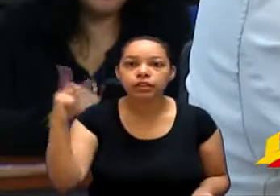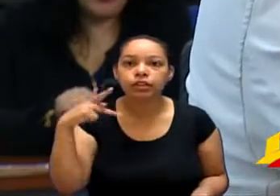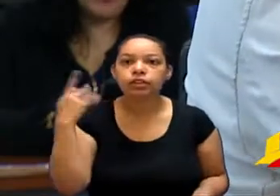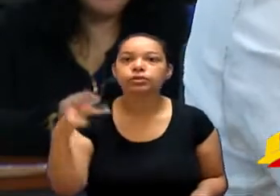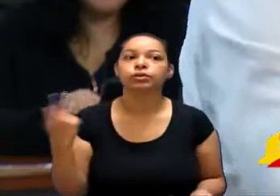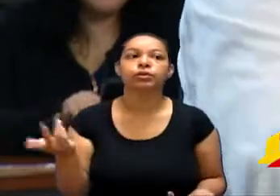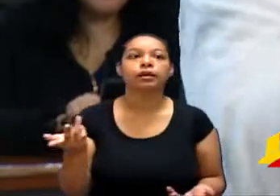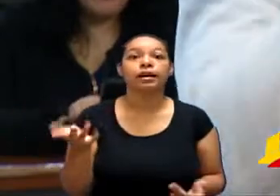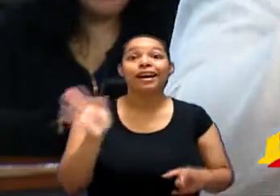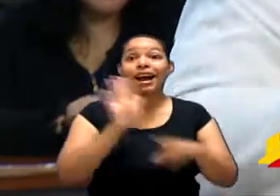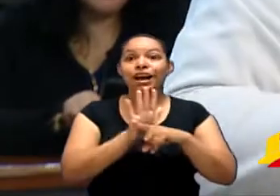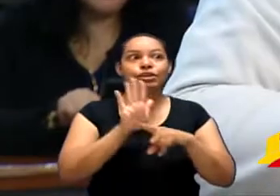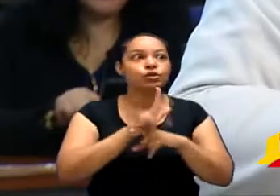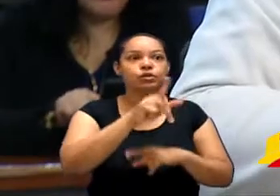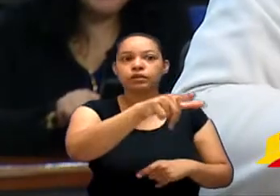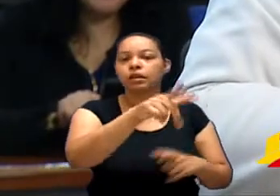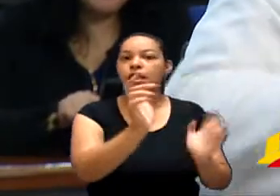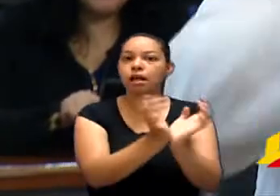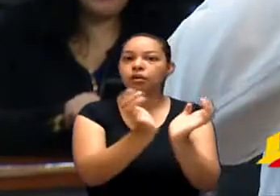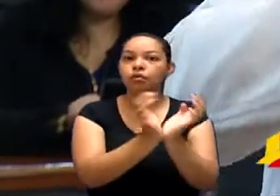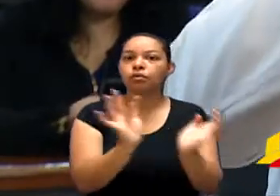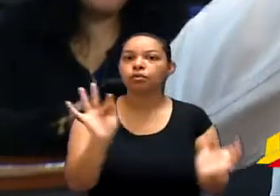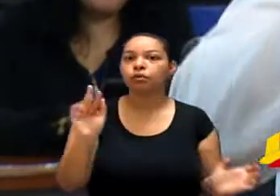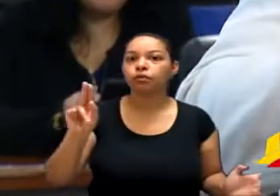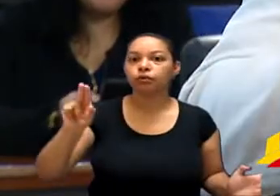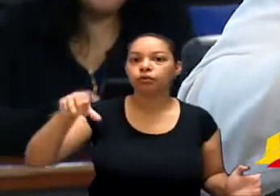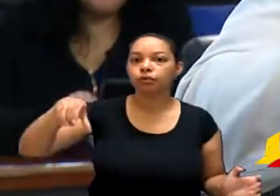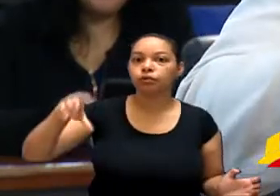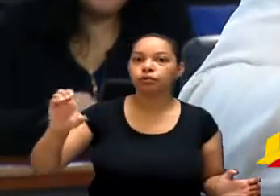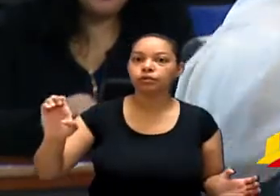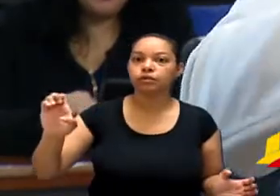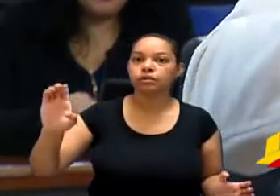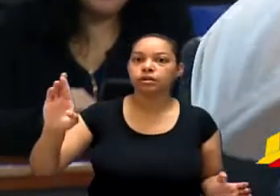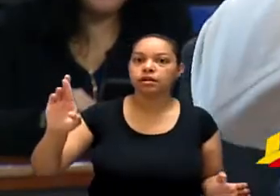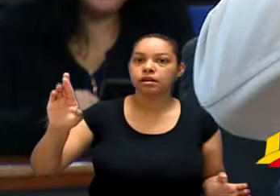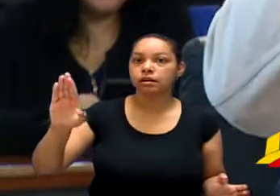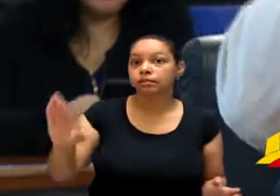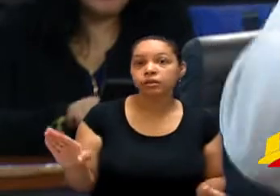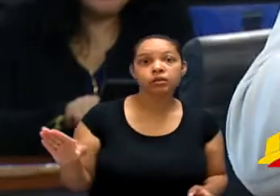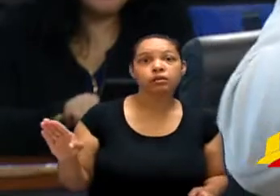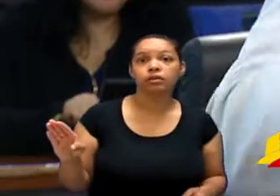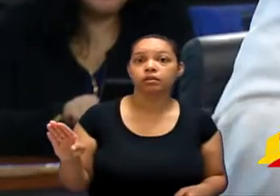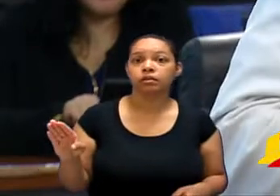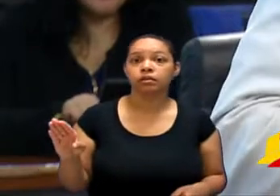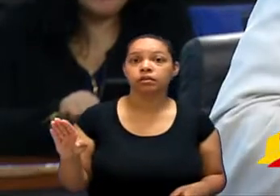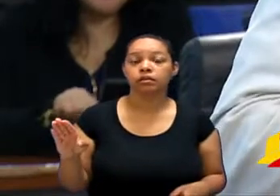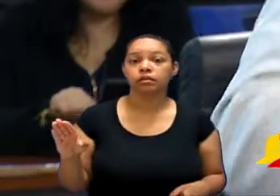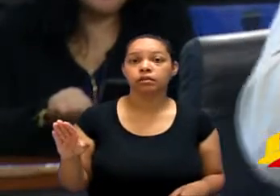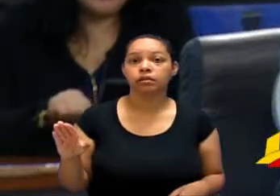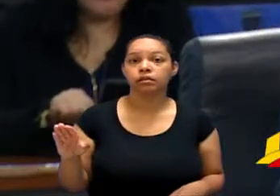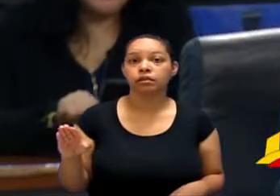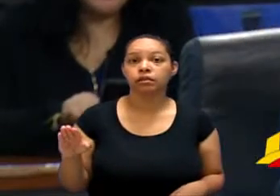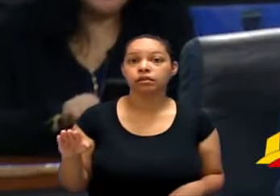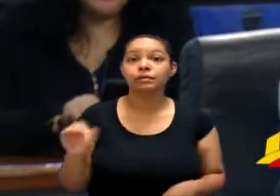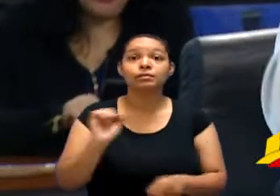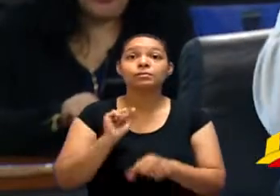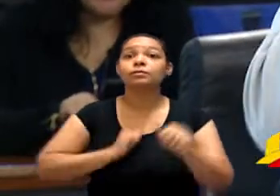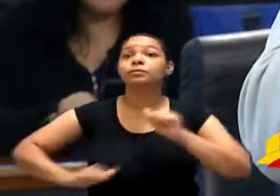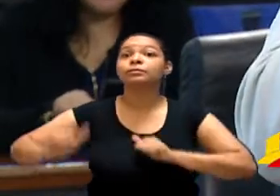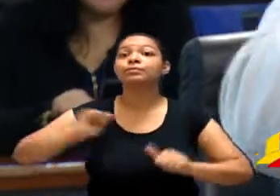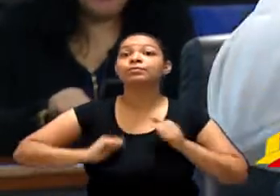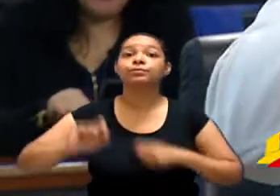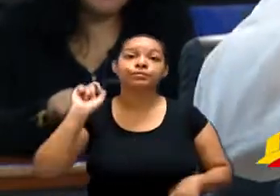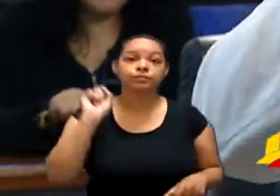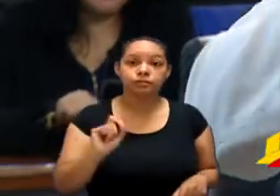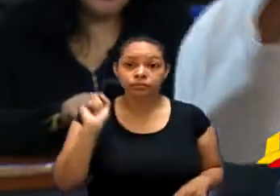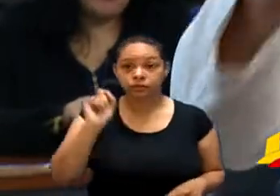colaborar com a funserv com saúde na expectativa de que se está ocorrendo algo